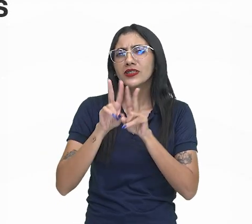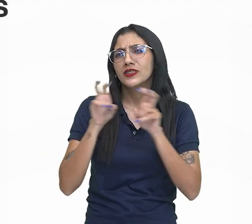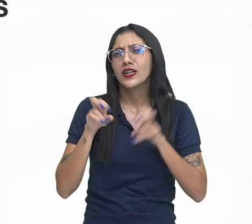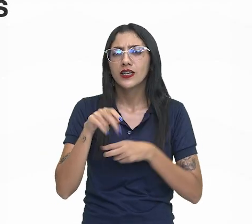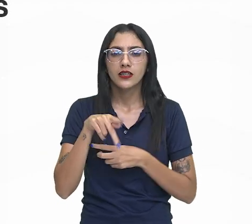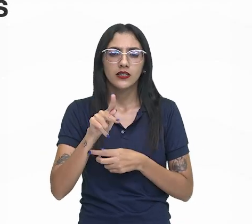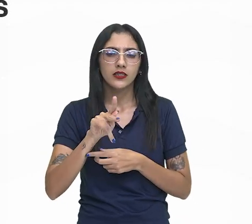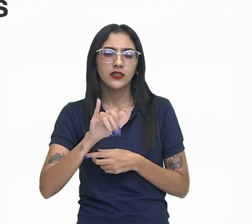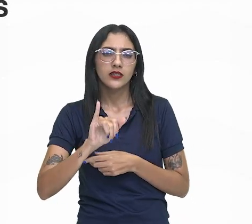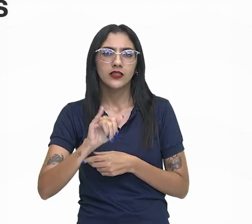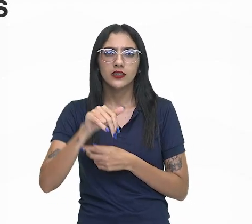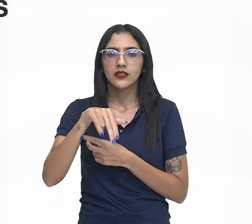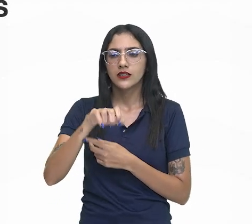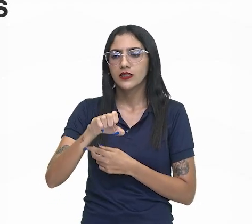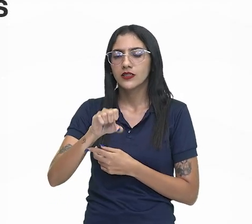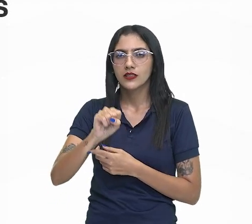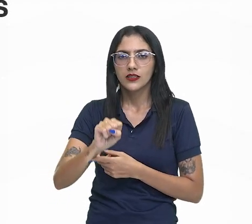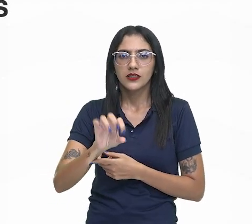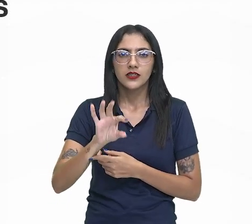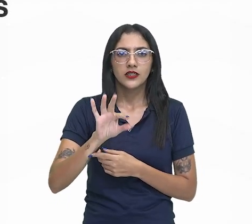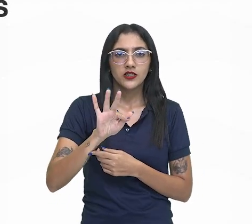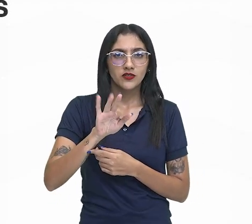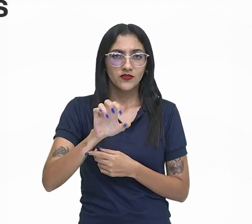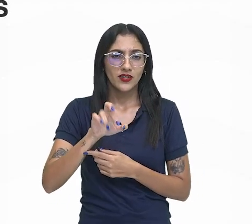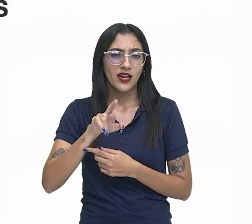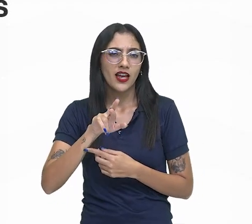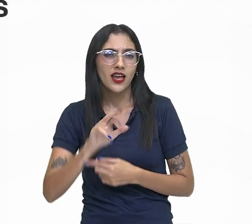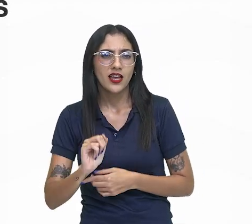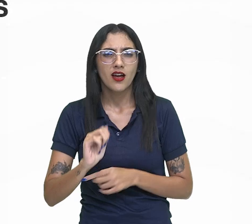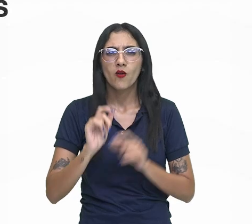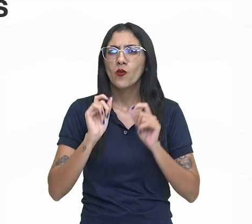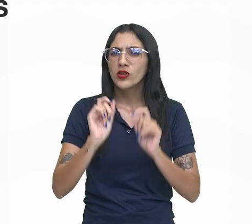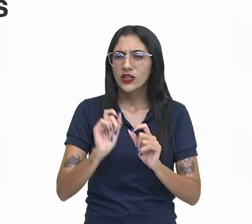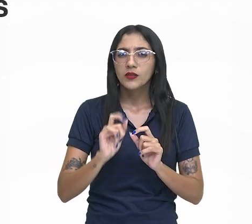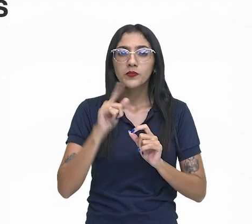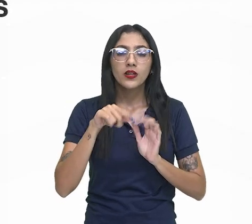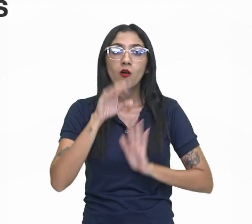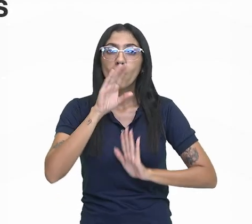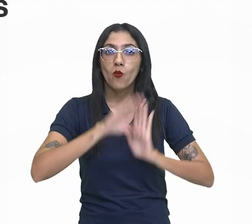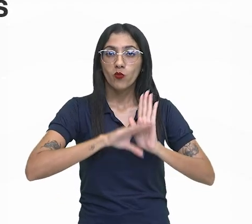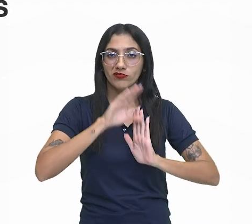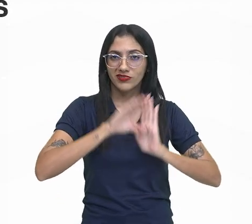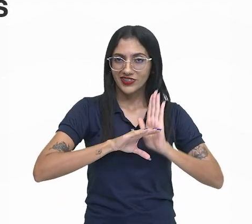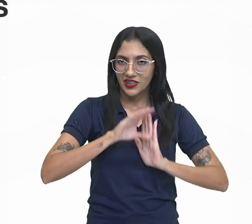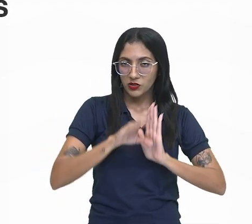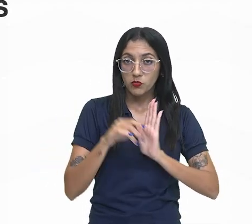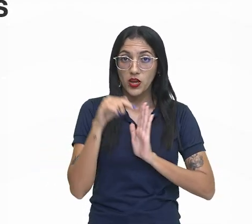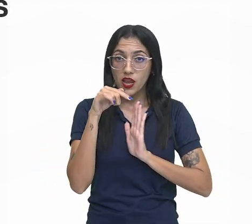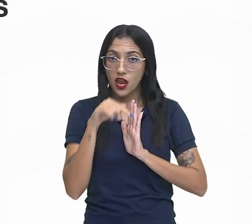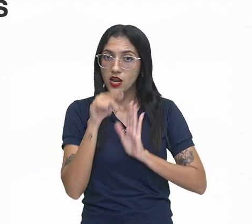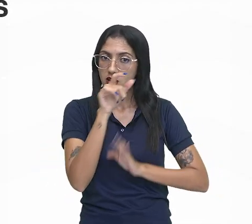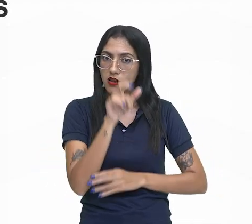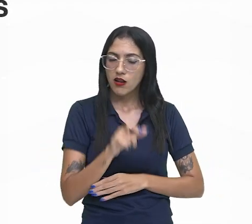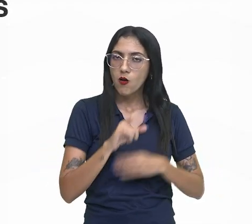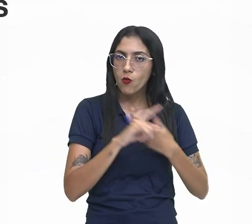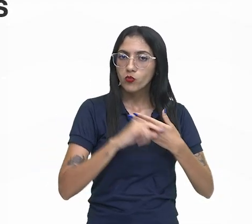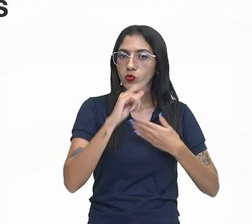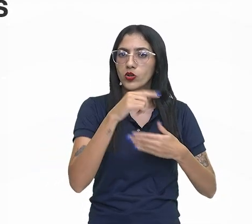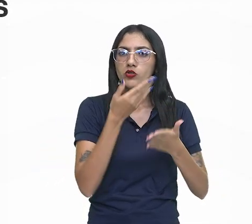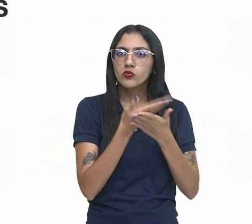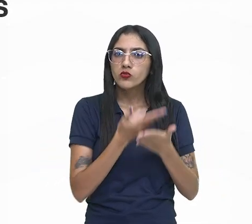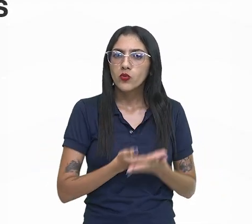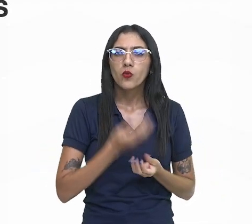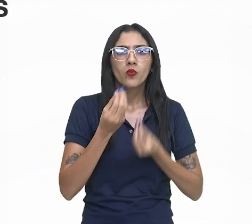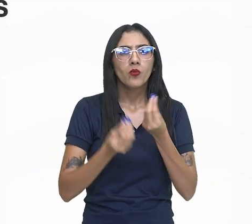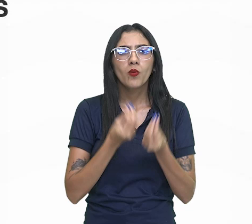de kinesfera. Kinesfera é o conceito estudado por Laban para representar a forma